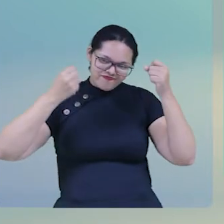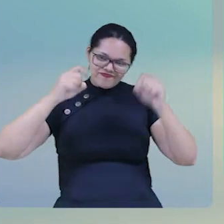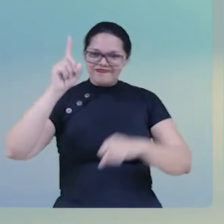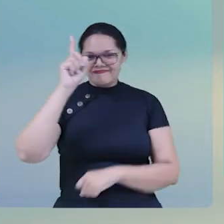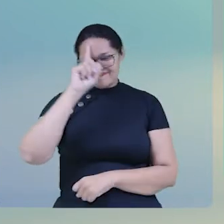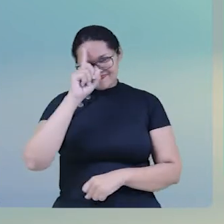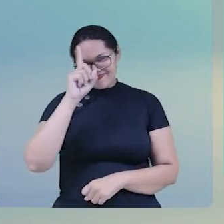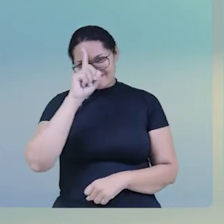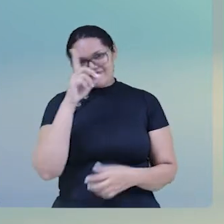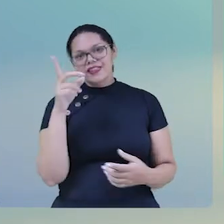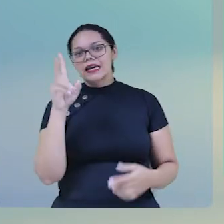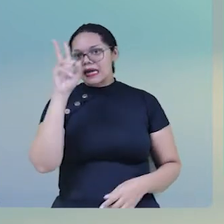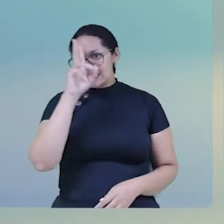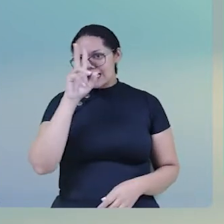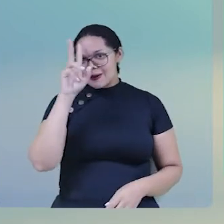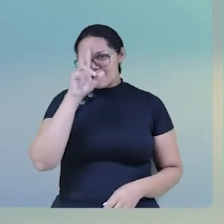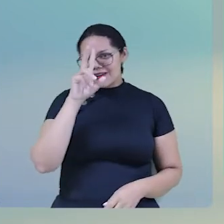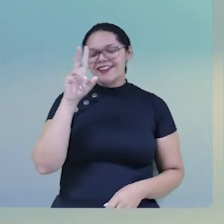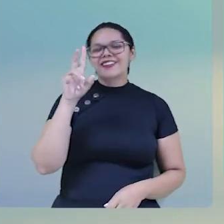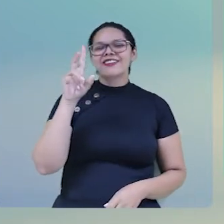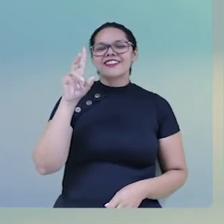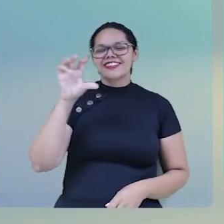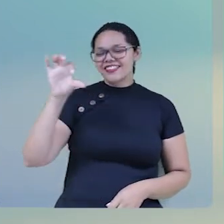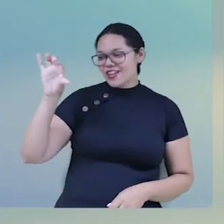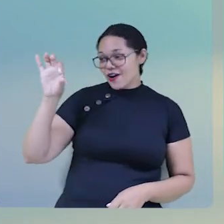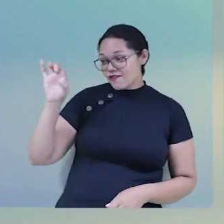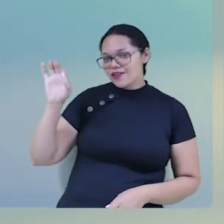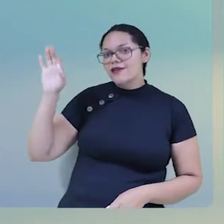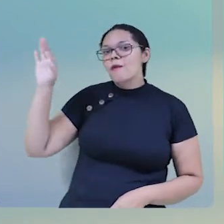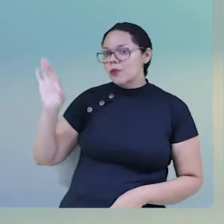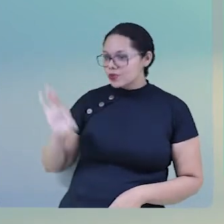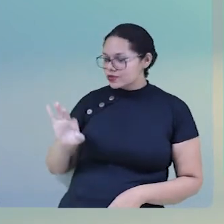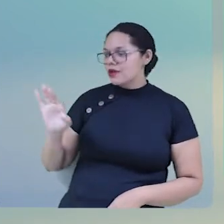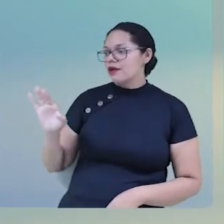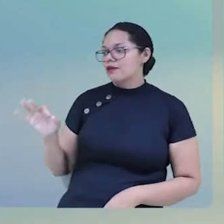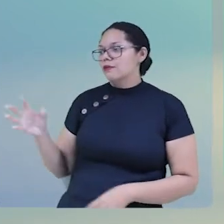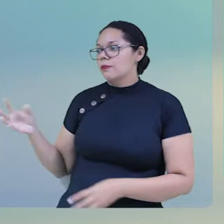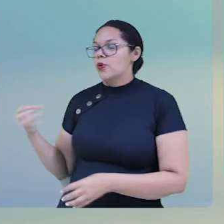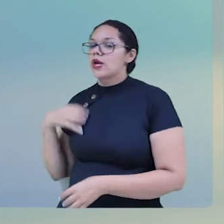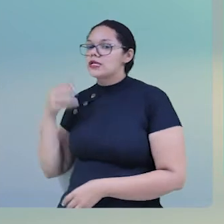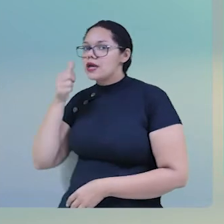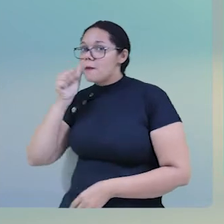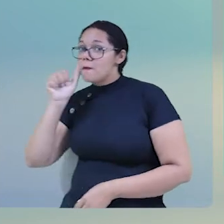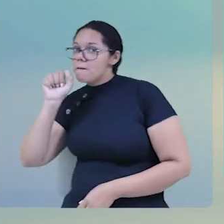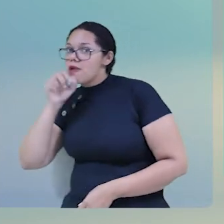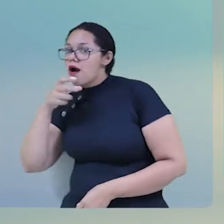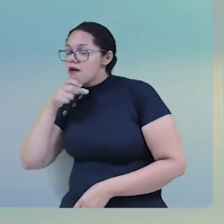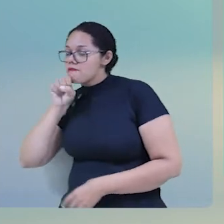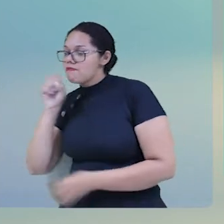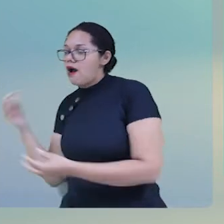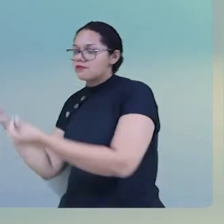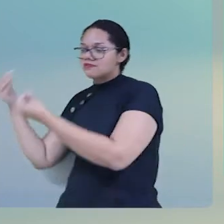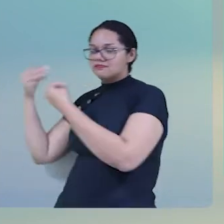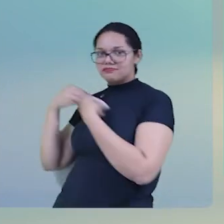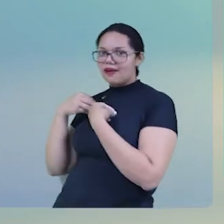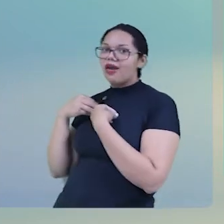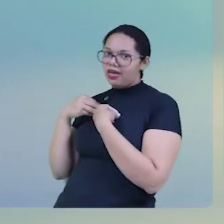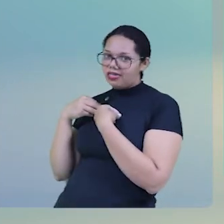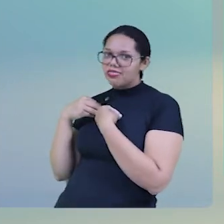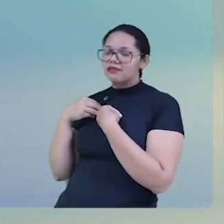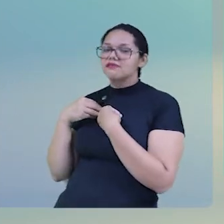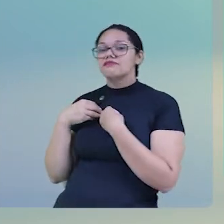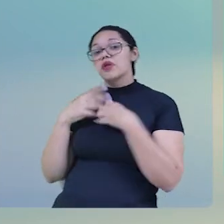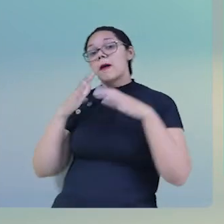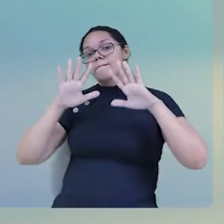atividade física. Lembrando, 90% dos casos são hereditários, passam de pais para filhos,